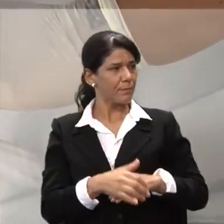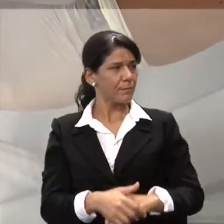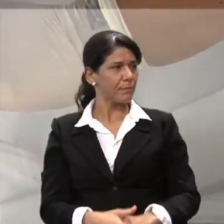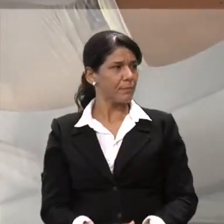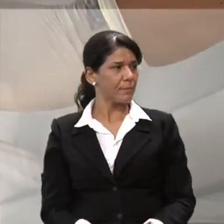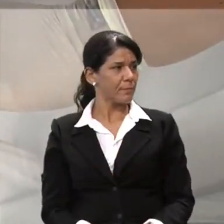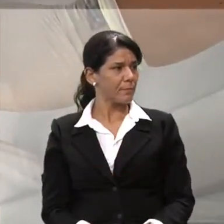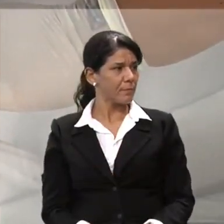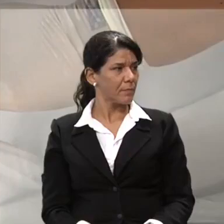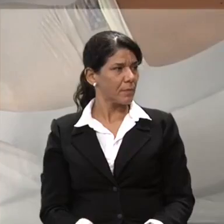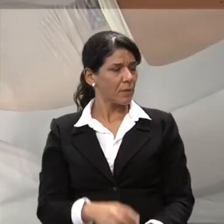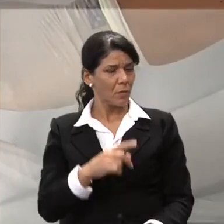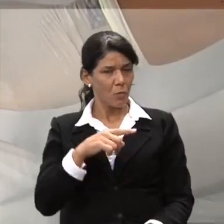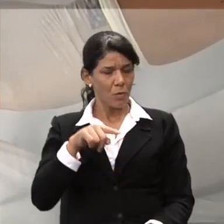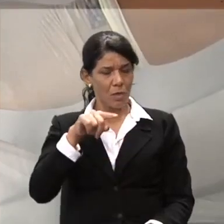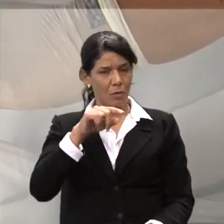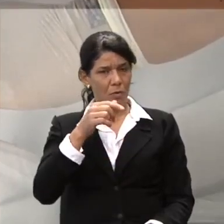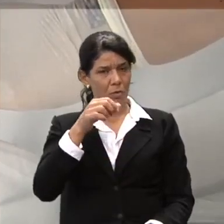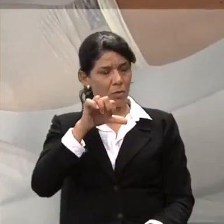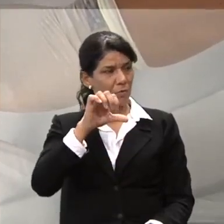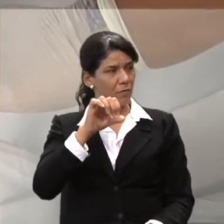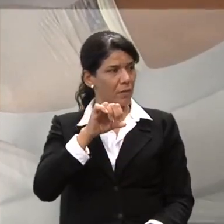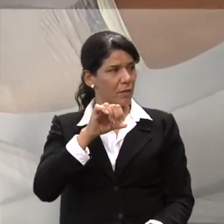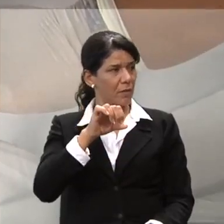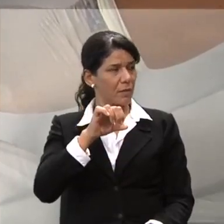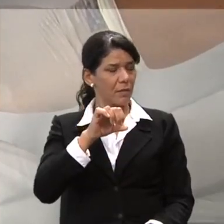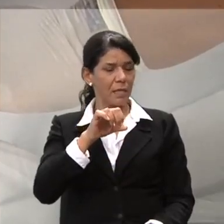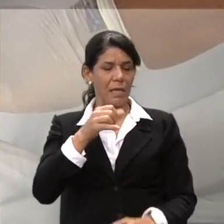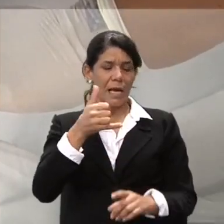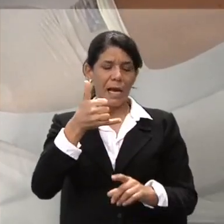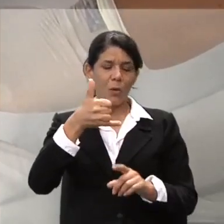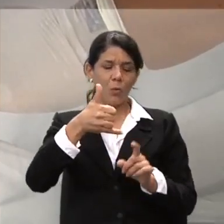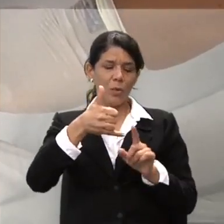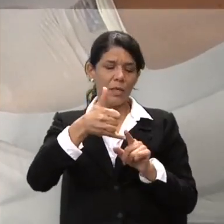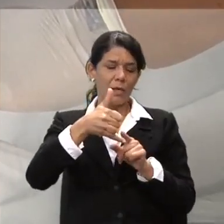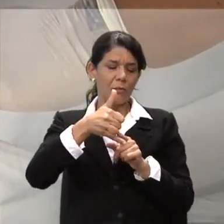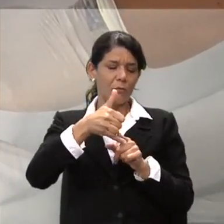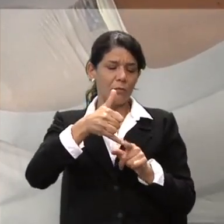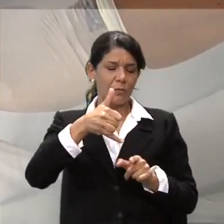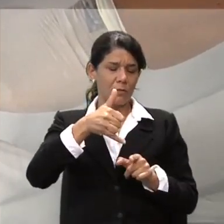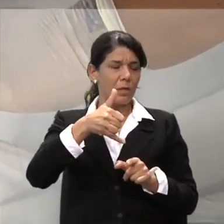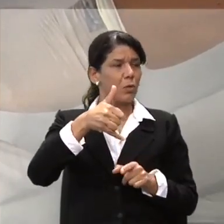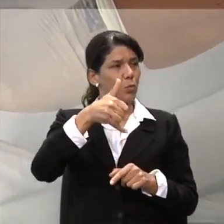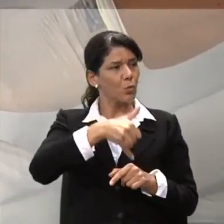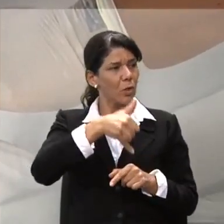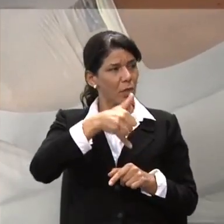de 90 graus, bisel lateralizado, tá?